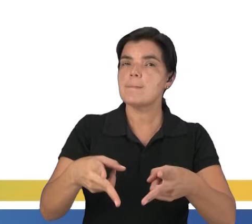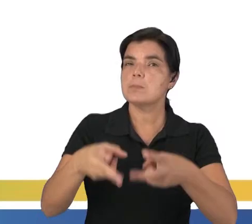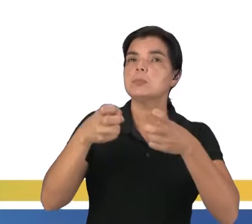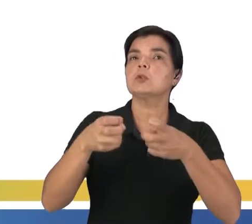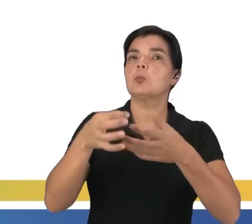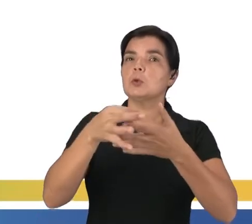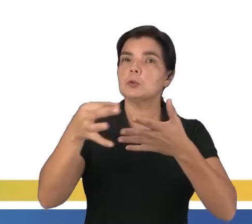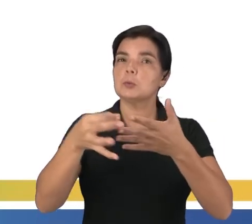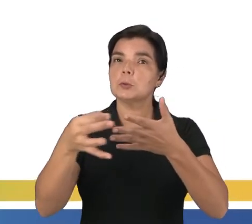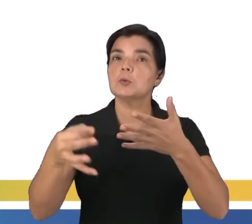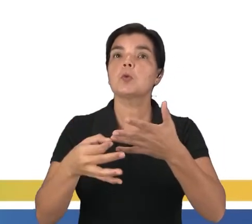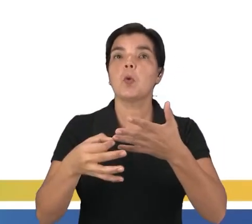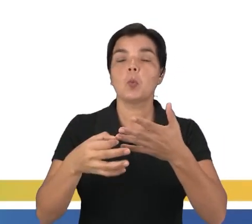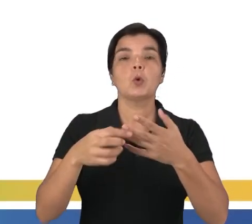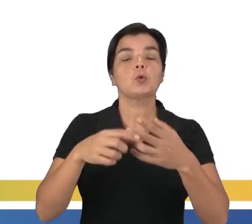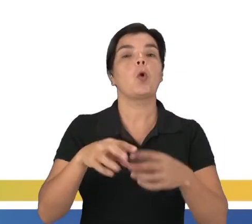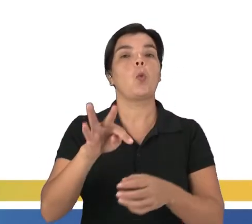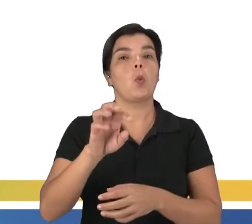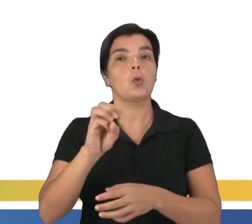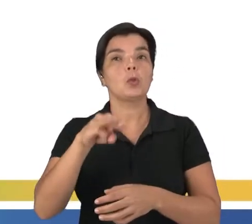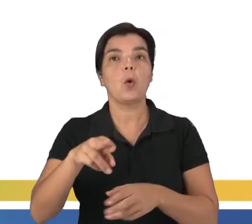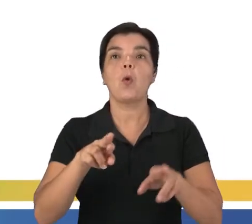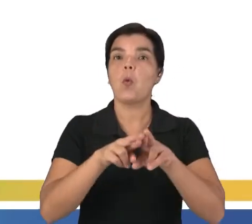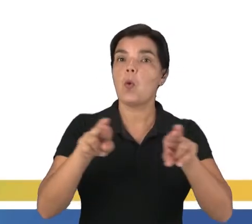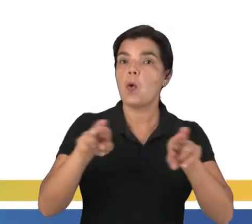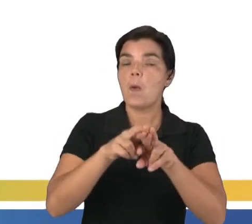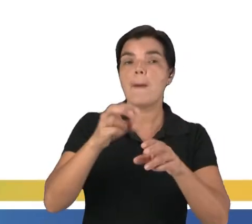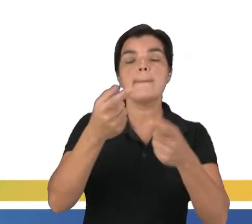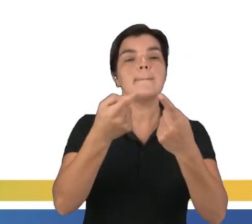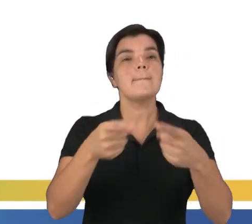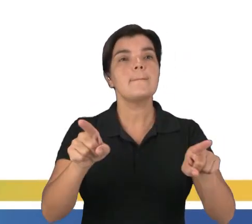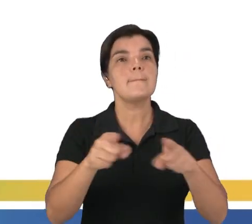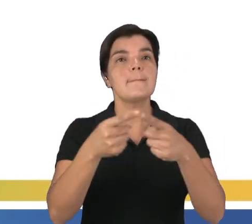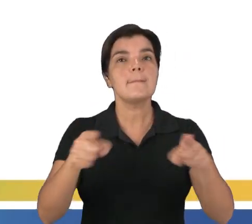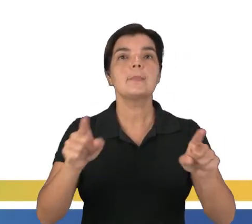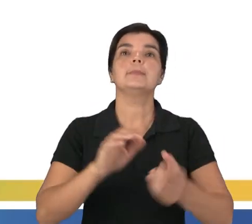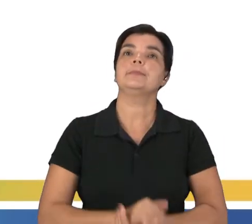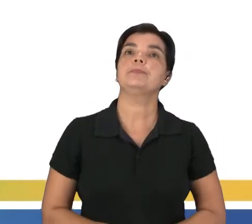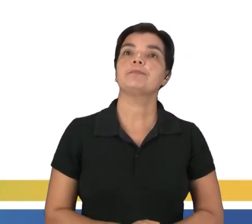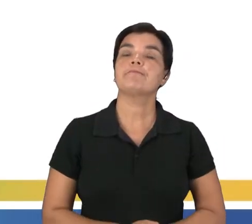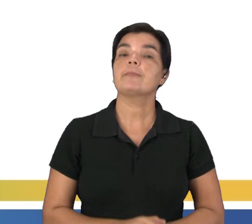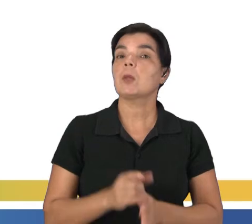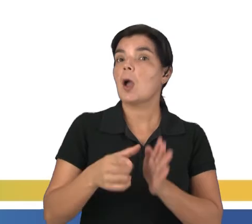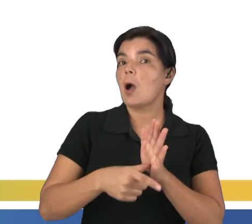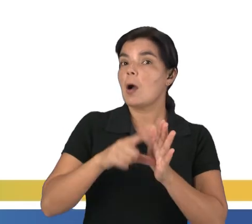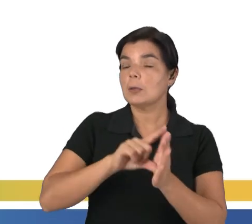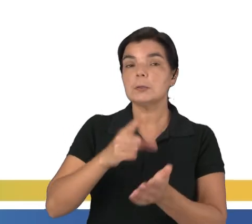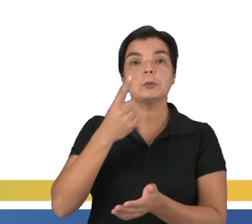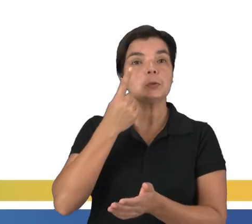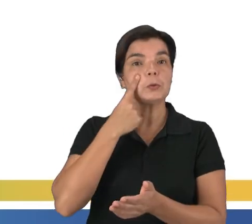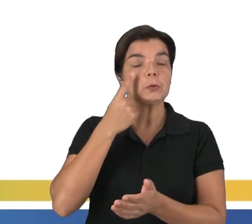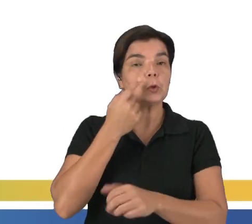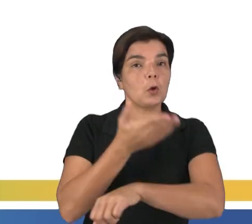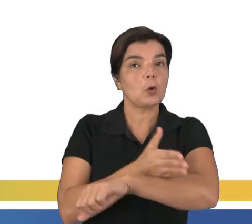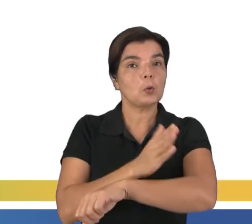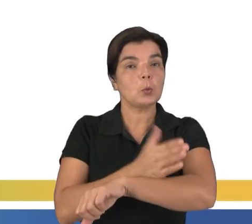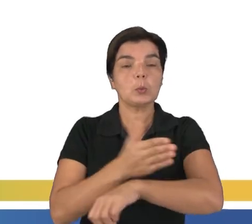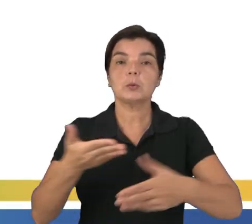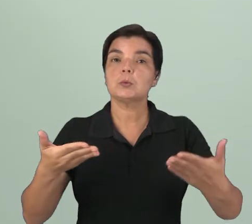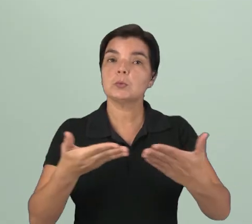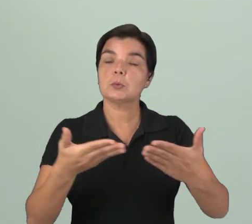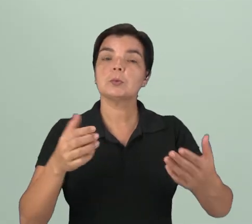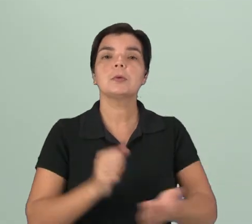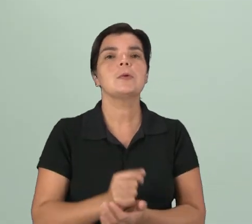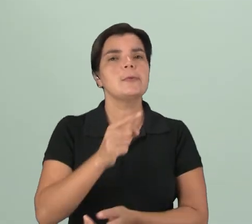musical é capaz de receber elementos como tom, ritmo e melodia. E aí, antes da gente ver o nosso praticando de